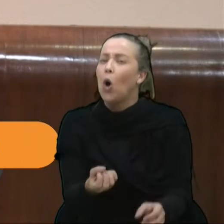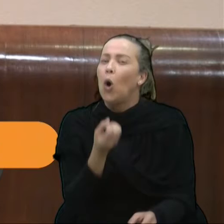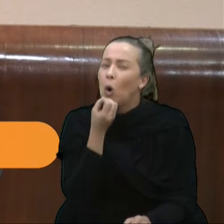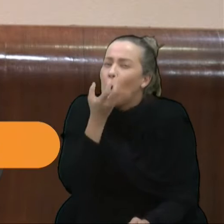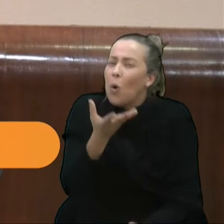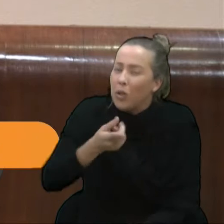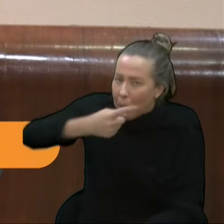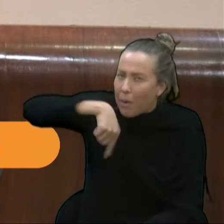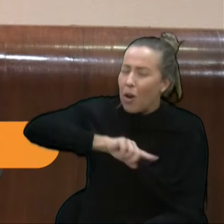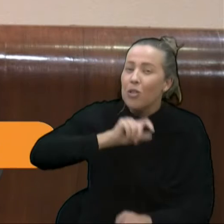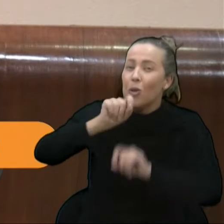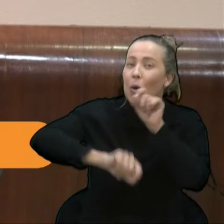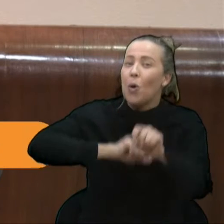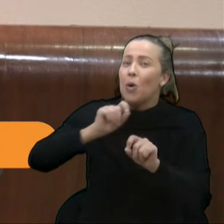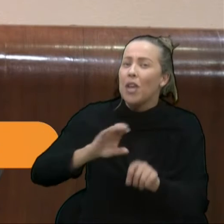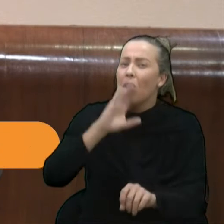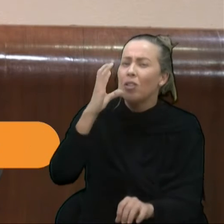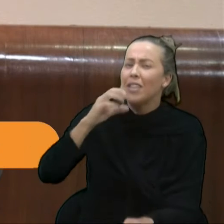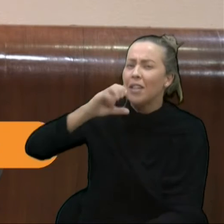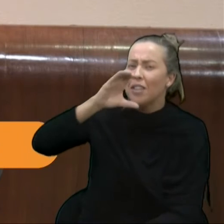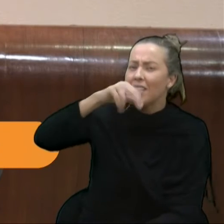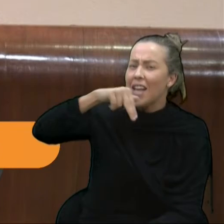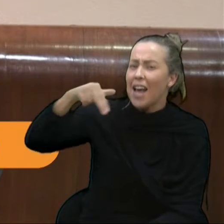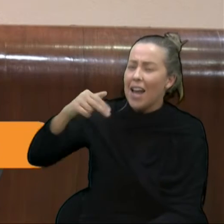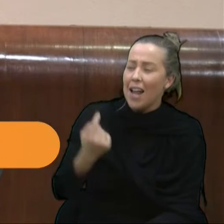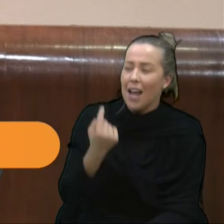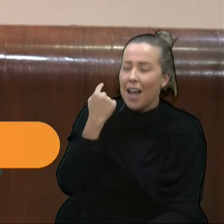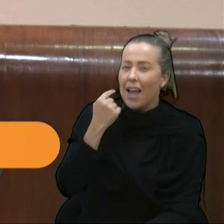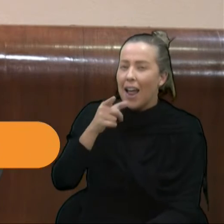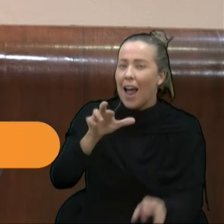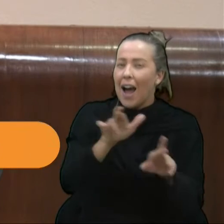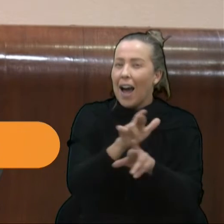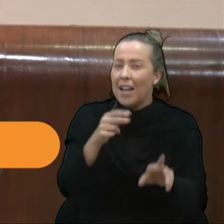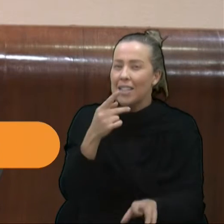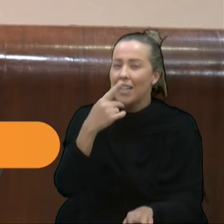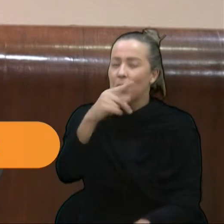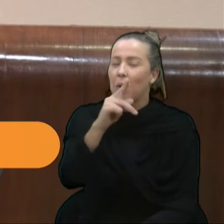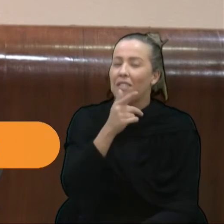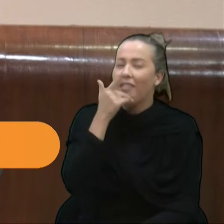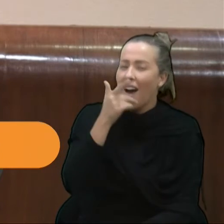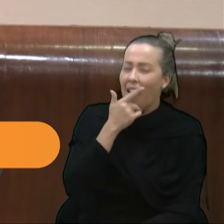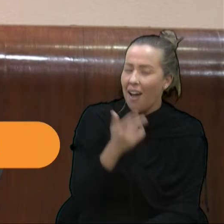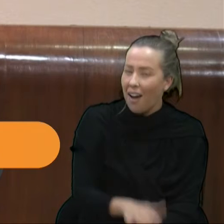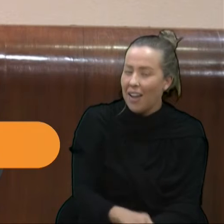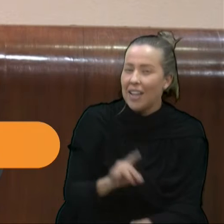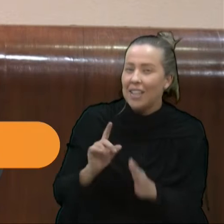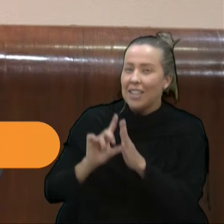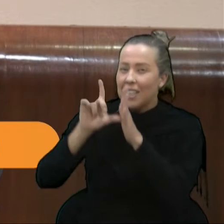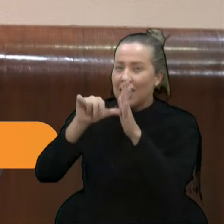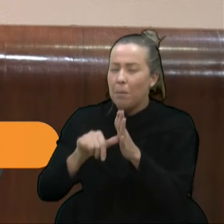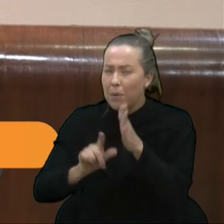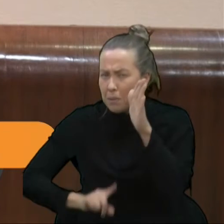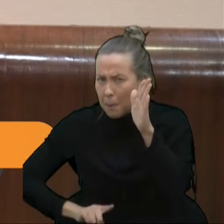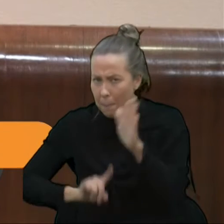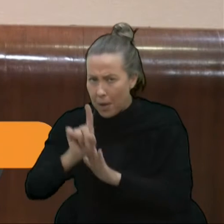que aconteceu na CNN esses dias, naquela relação do seu comentário e depois uma pergunta do seu